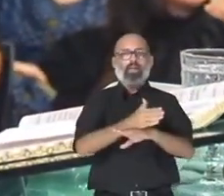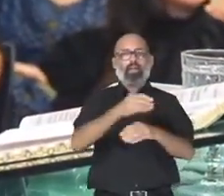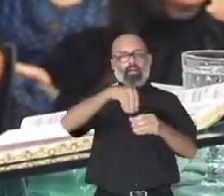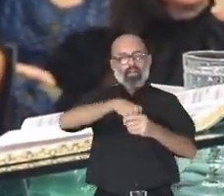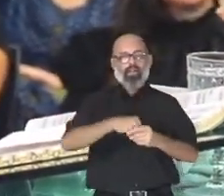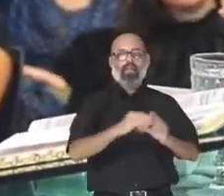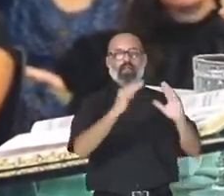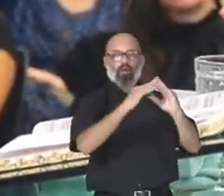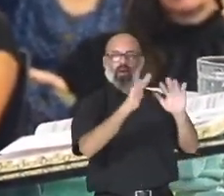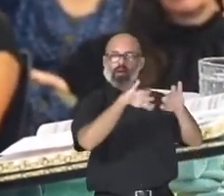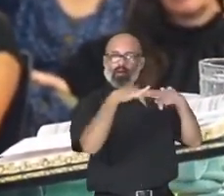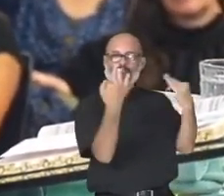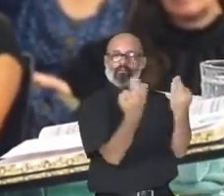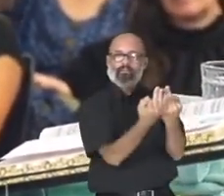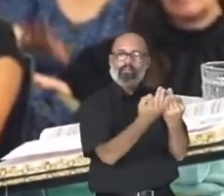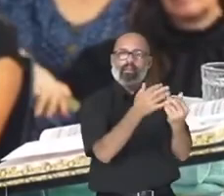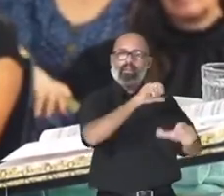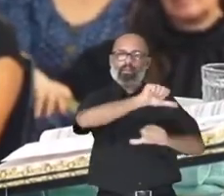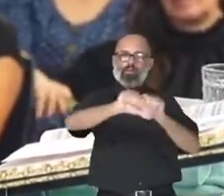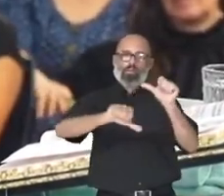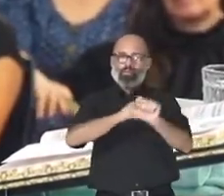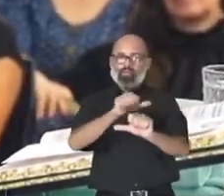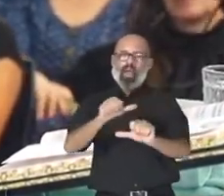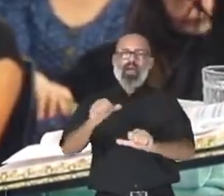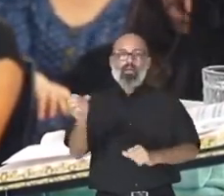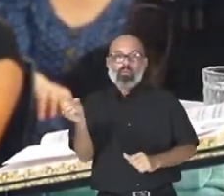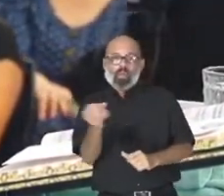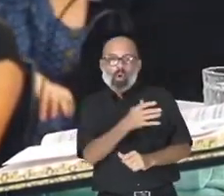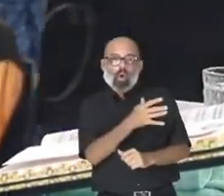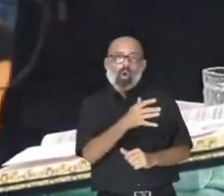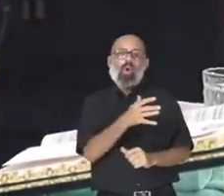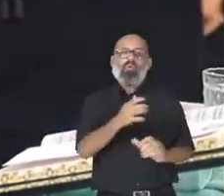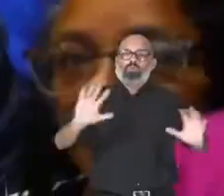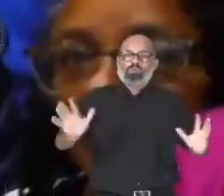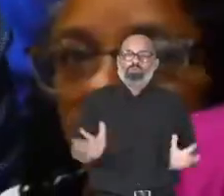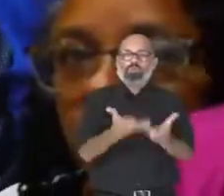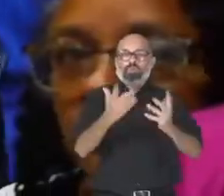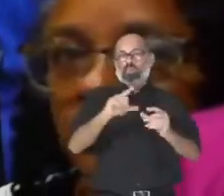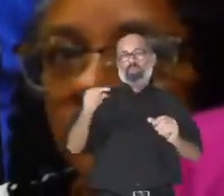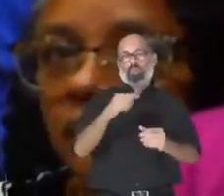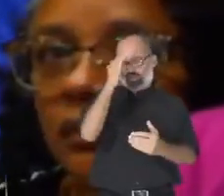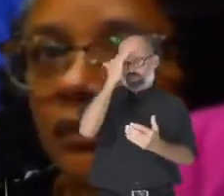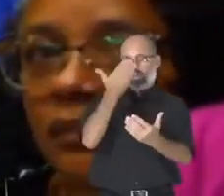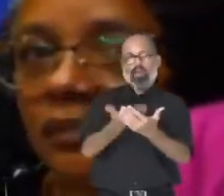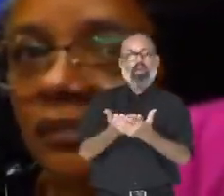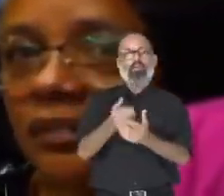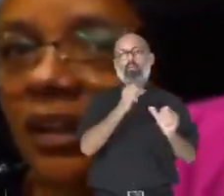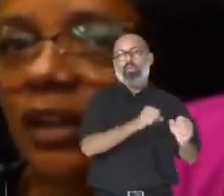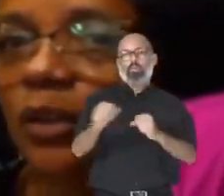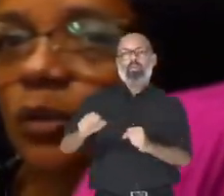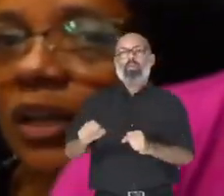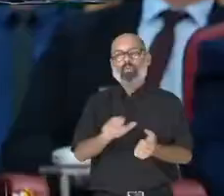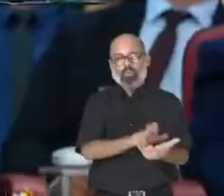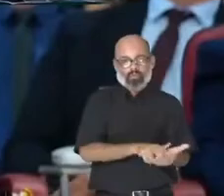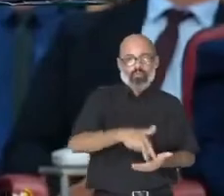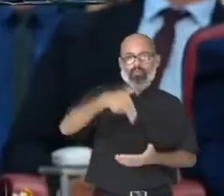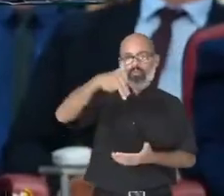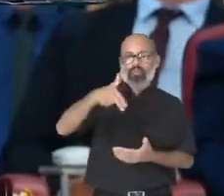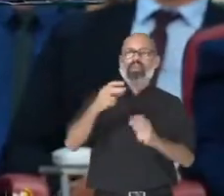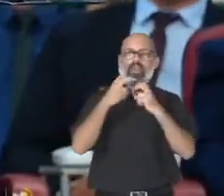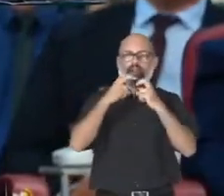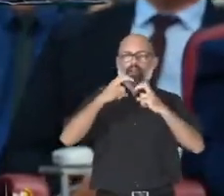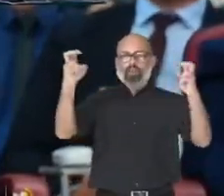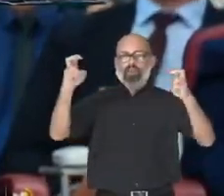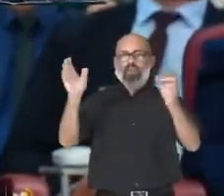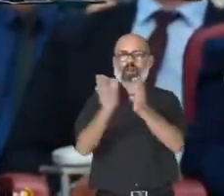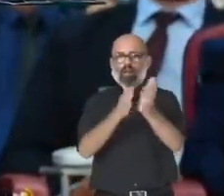da sua casa e vai te ressuscitar. Porque eu creio no poder da ressurreição. Se alguém crê, dê mais um grito de glória a